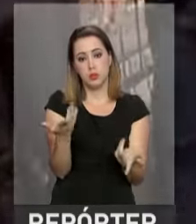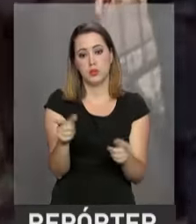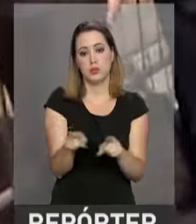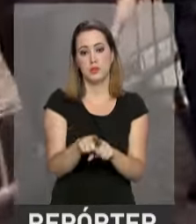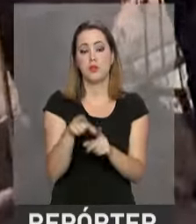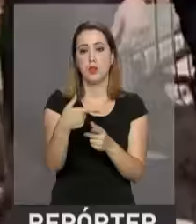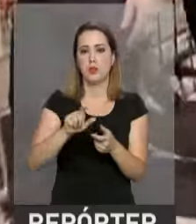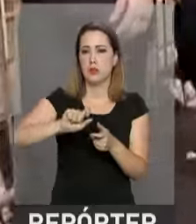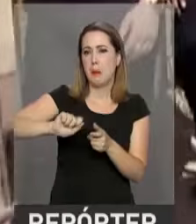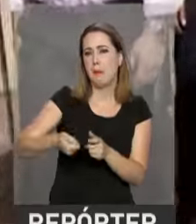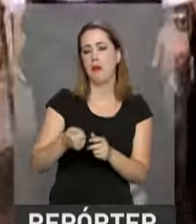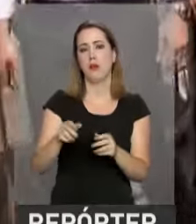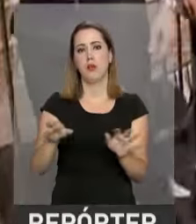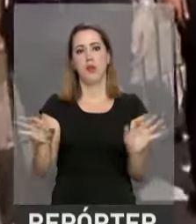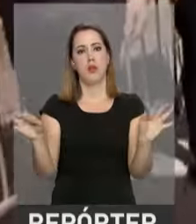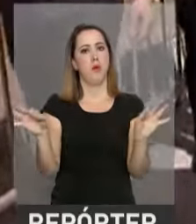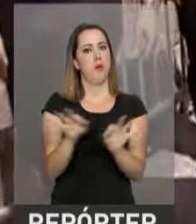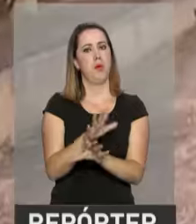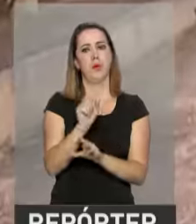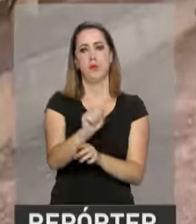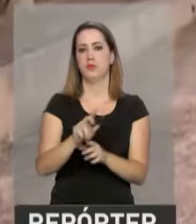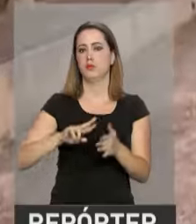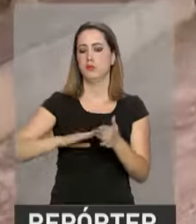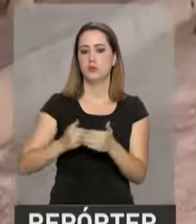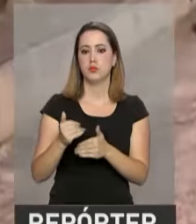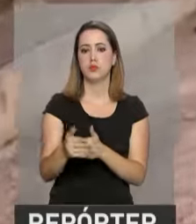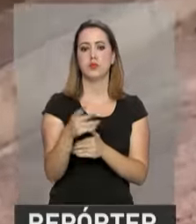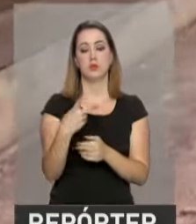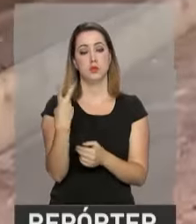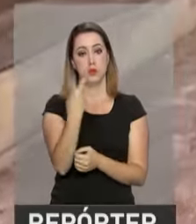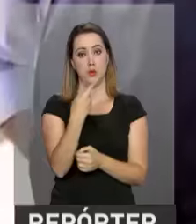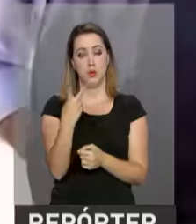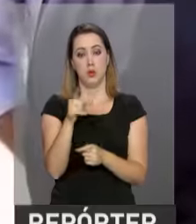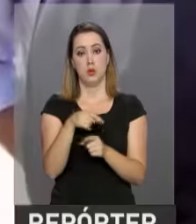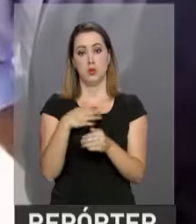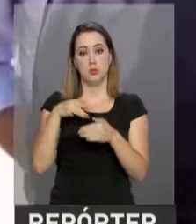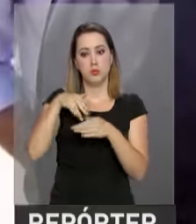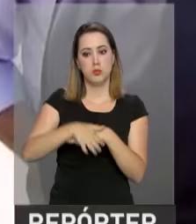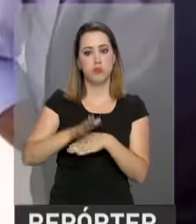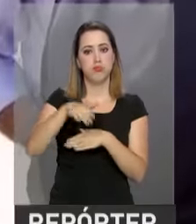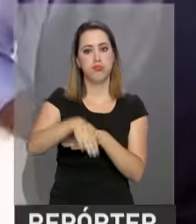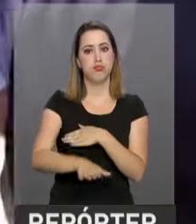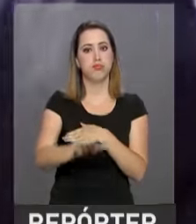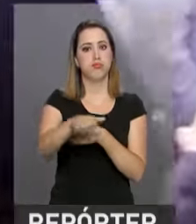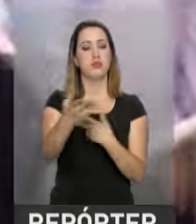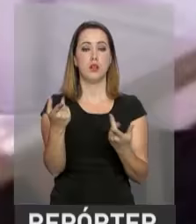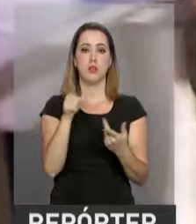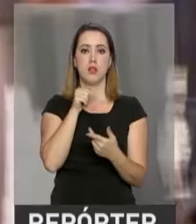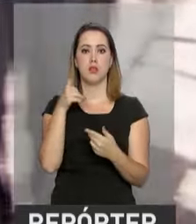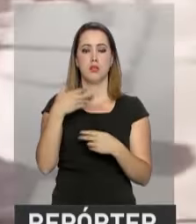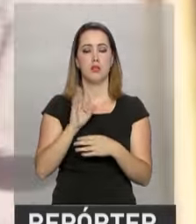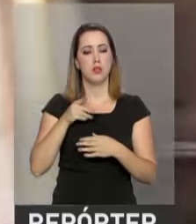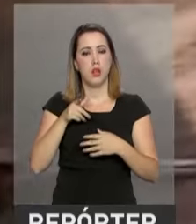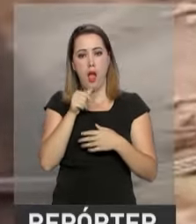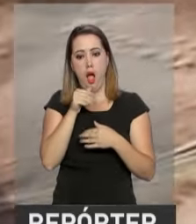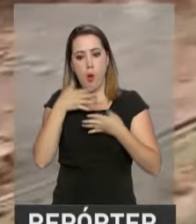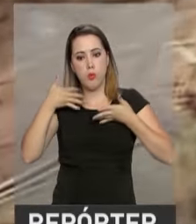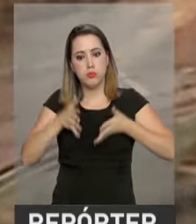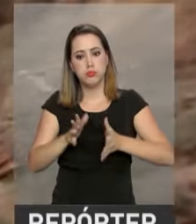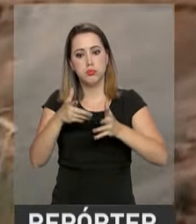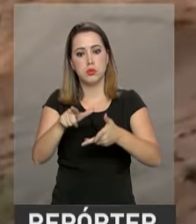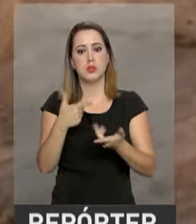sistema de abastecimento a partir da barragem os 12 que restaram e que deveriam ser abastecidos pelo reservatório